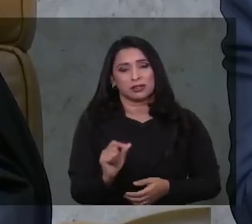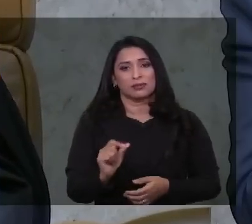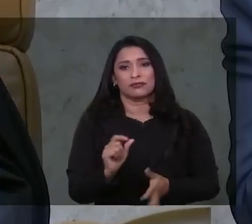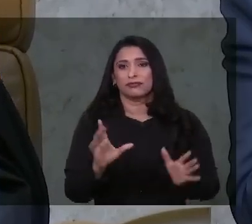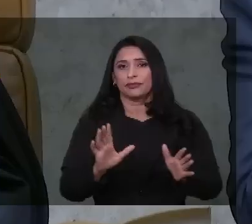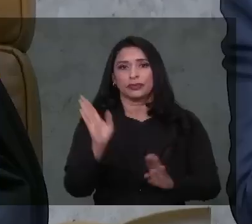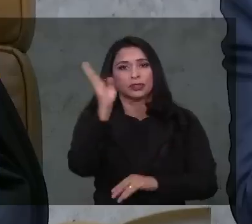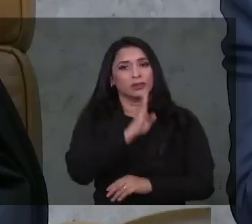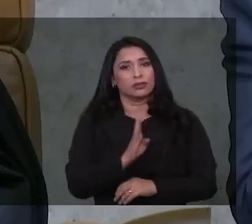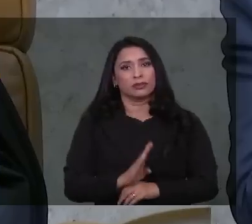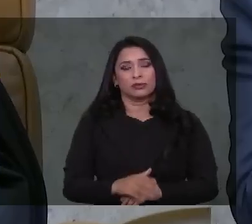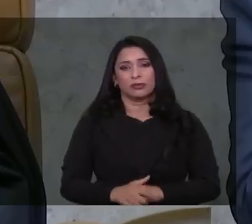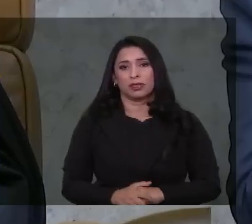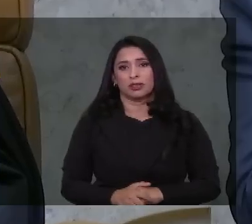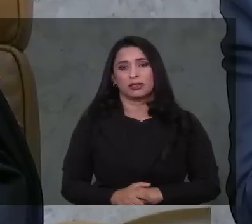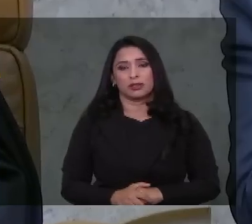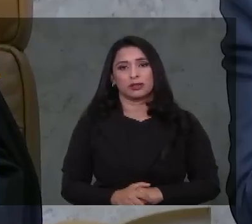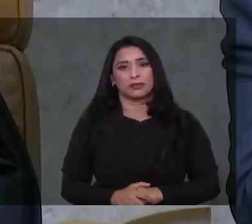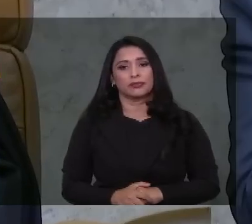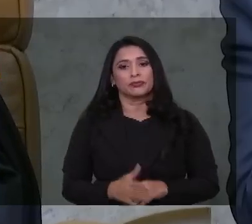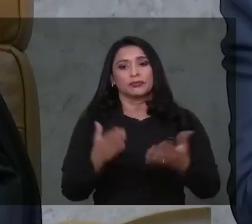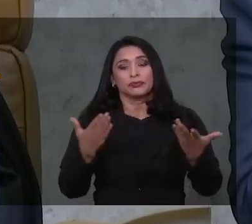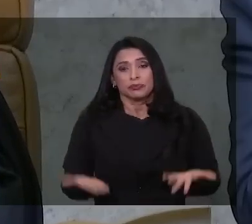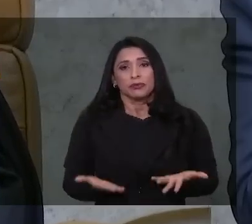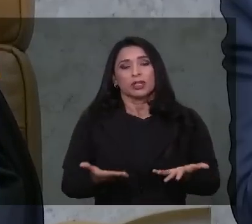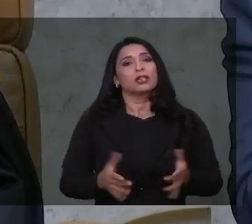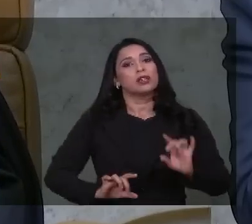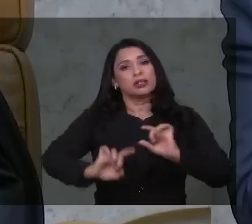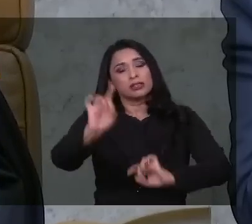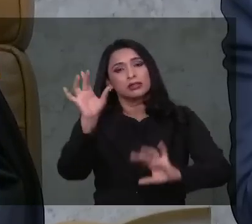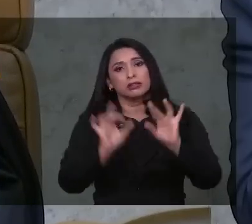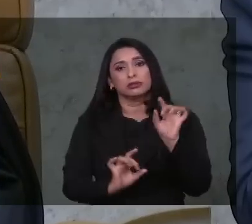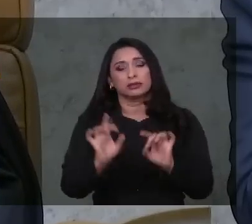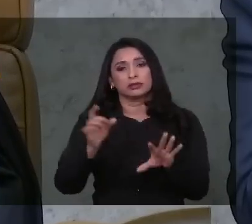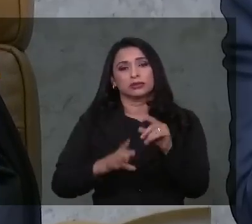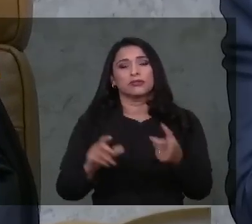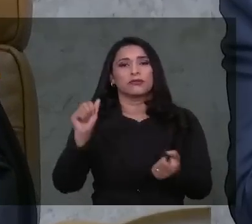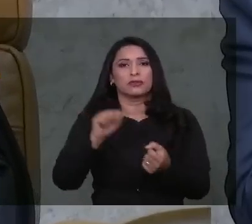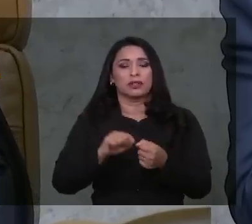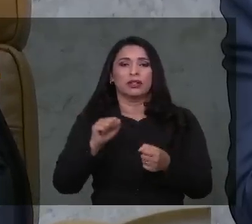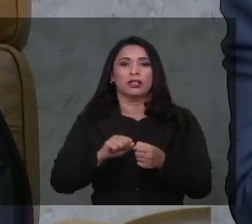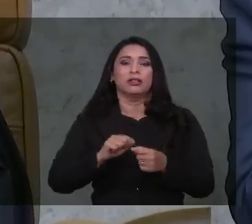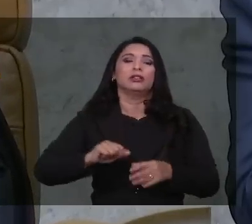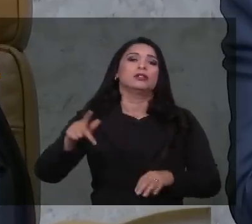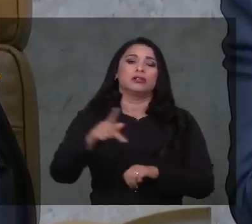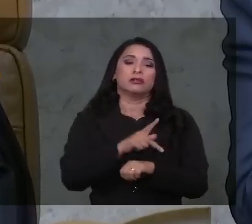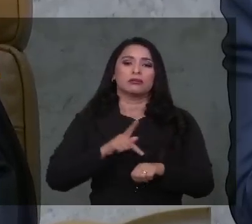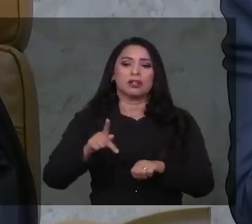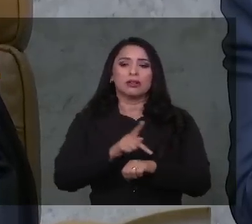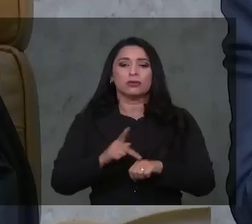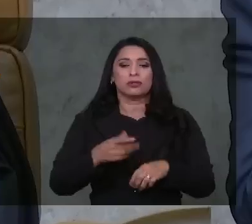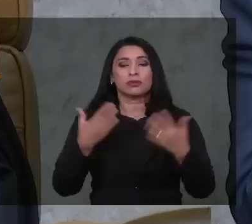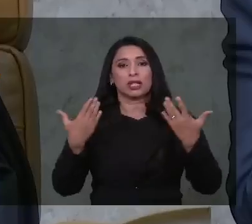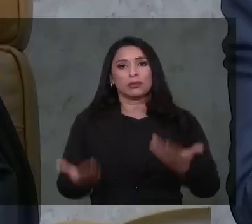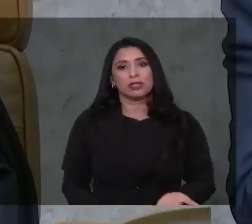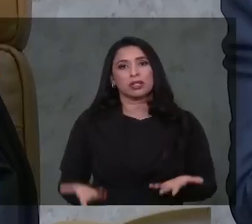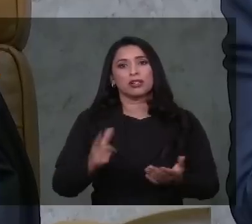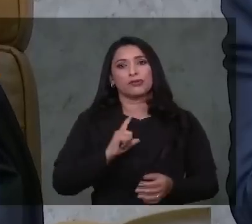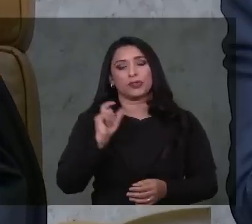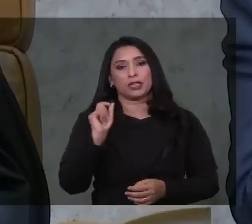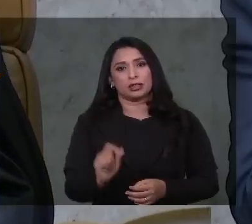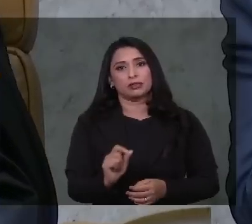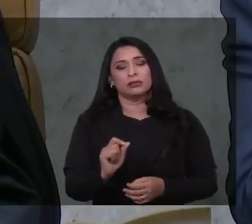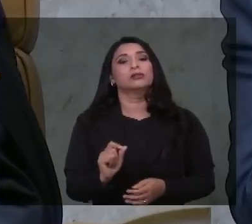Subjacentes a qualquer agenda, há três elementos essenciais para se fazer um grande país: integridade,